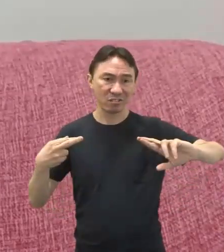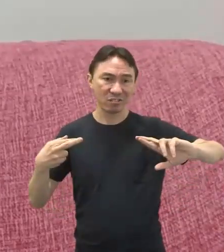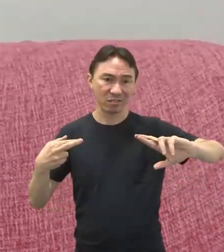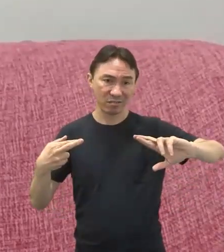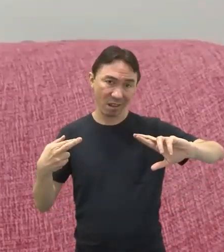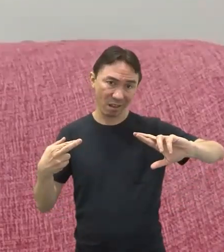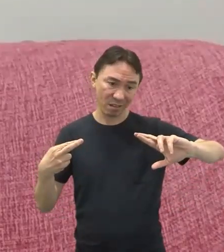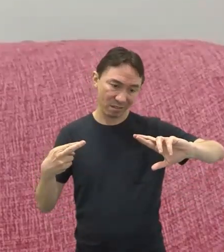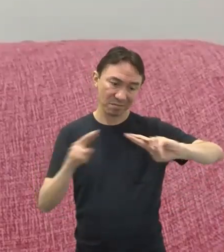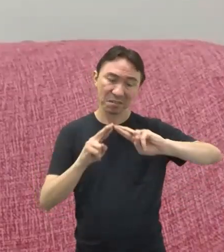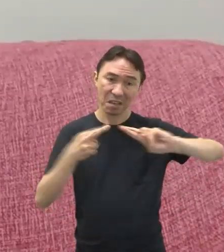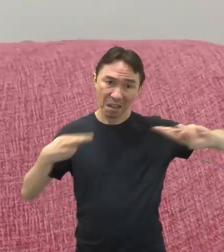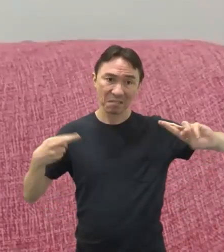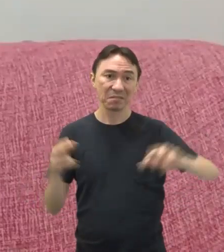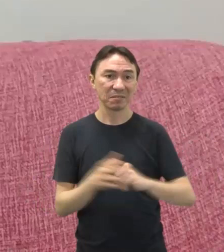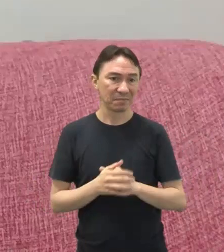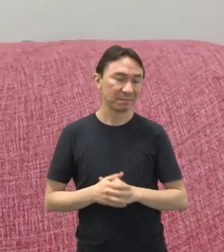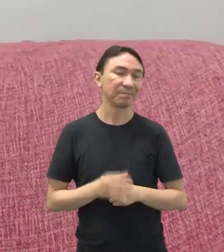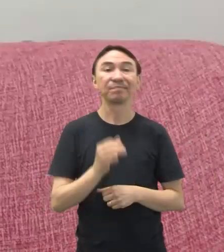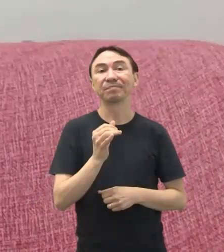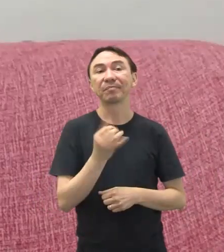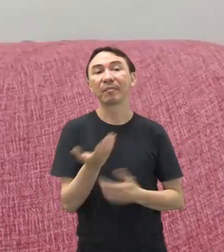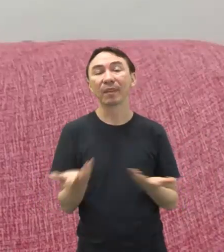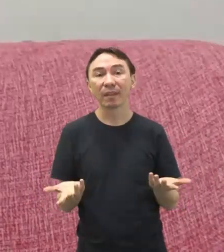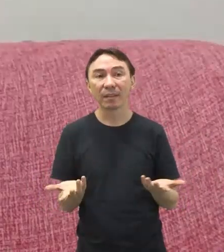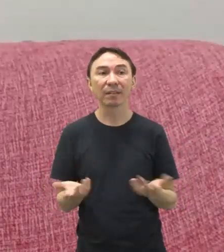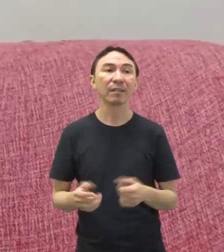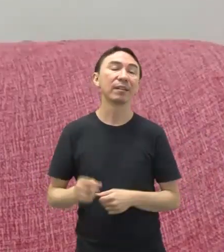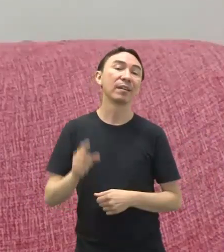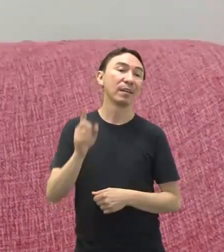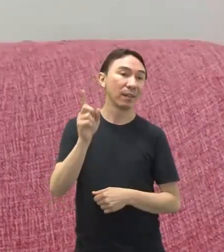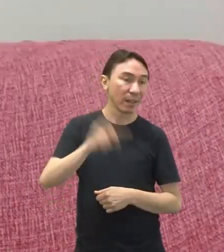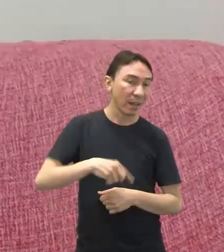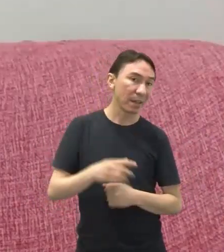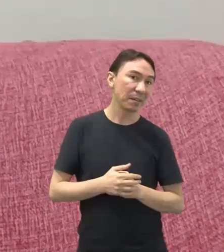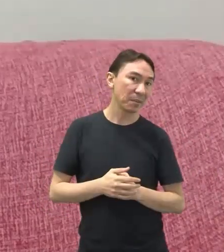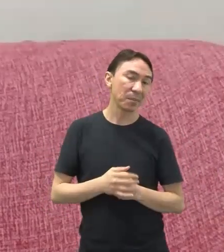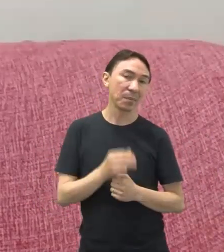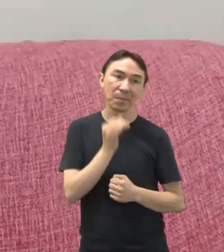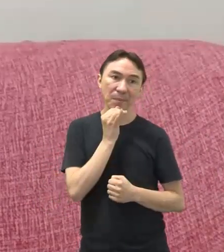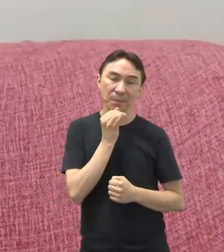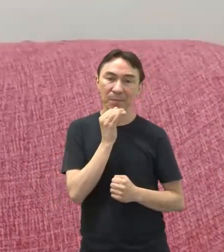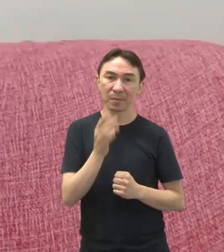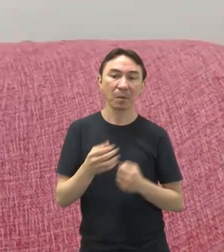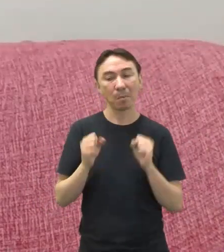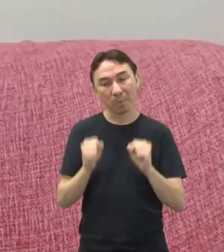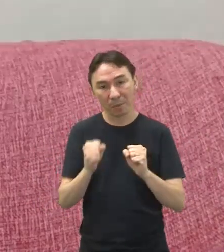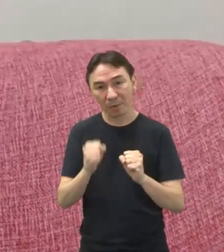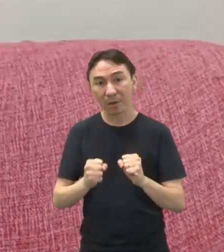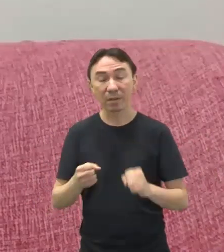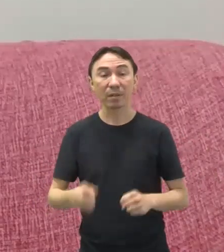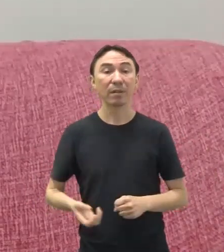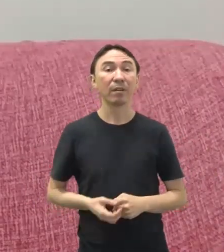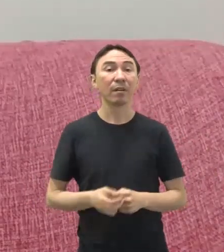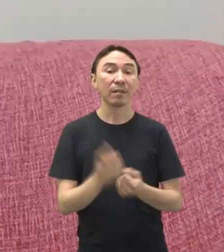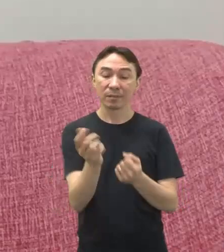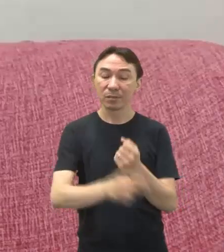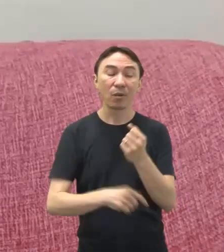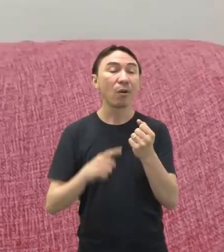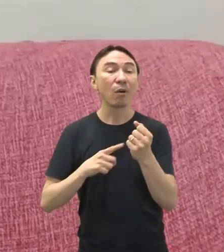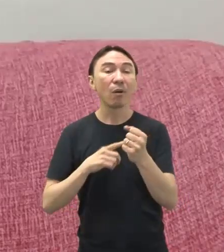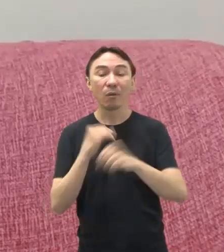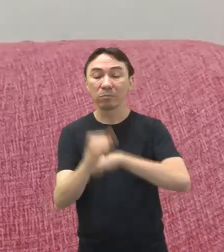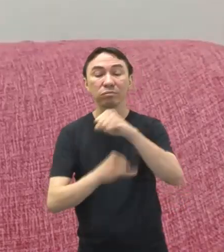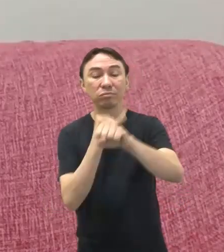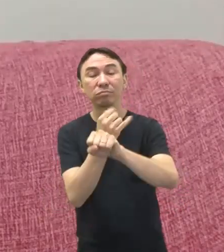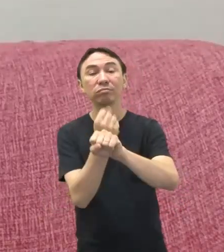os ambientes eles são classificados em presenciais e virtuais e para que